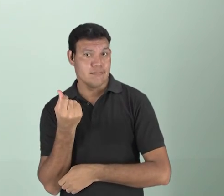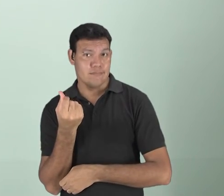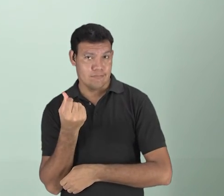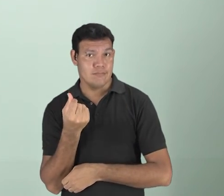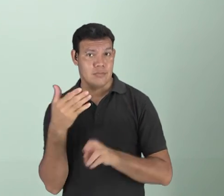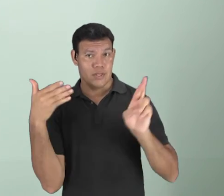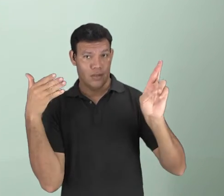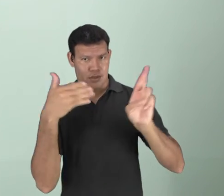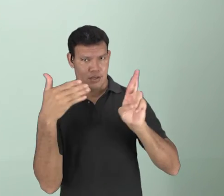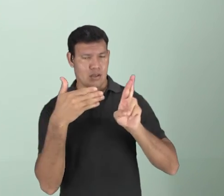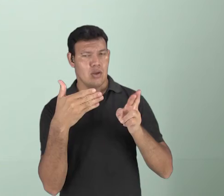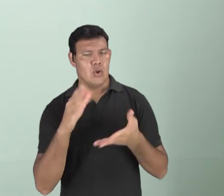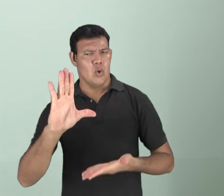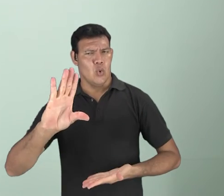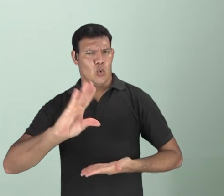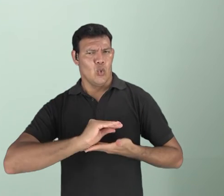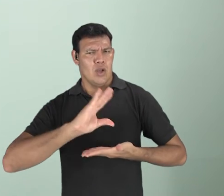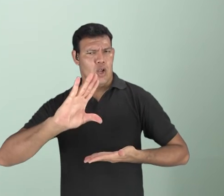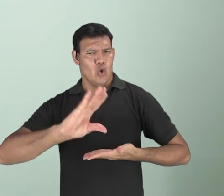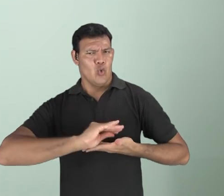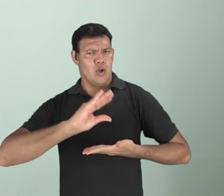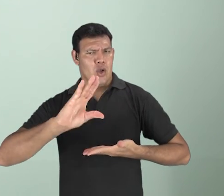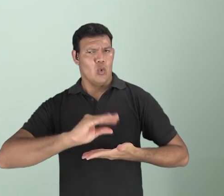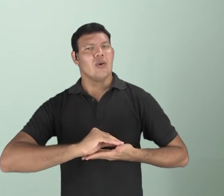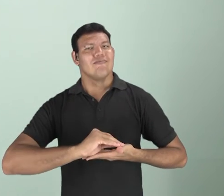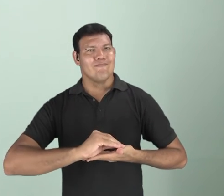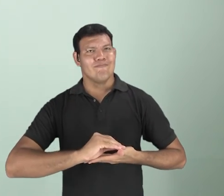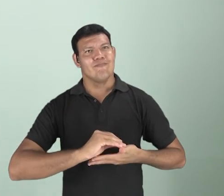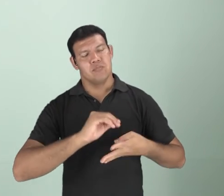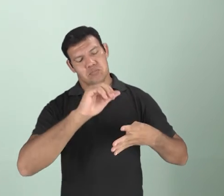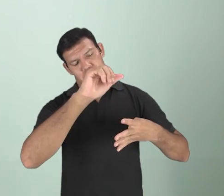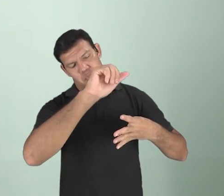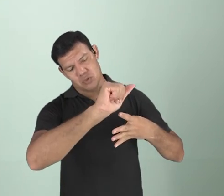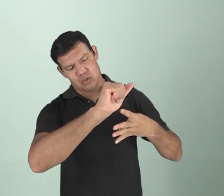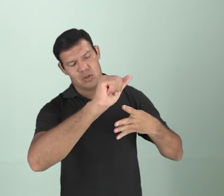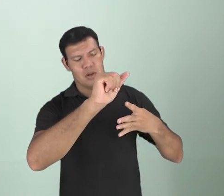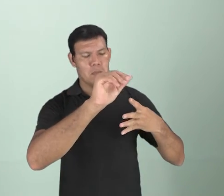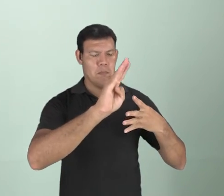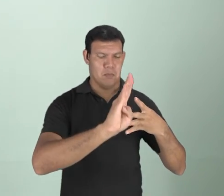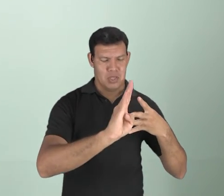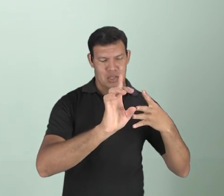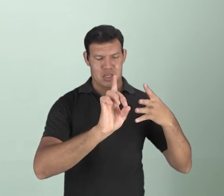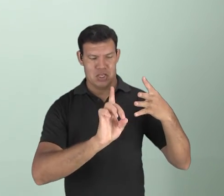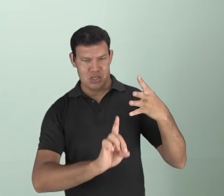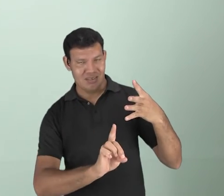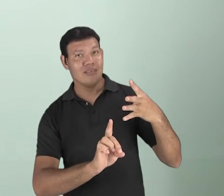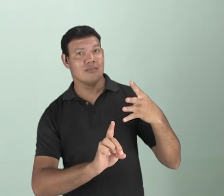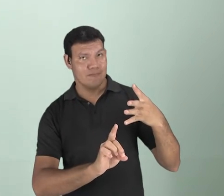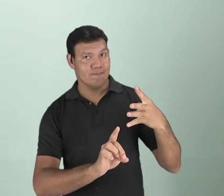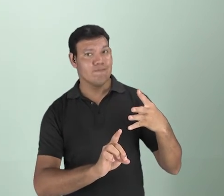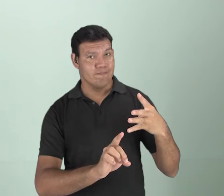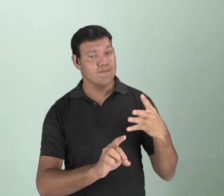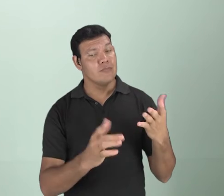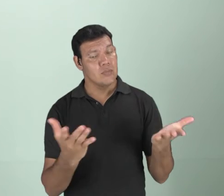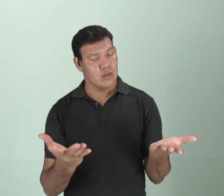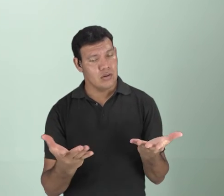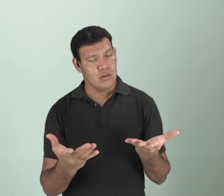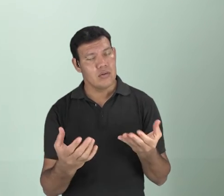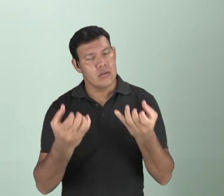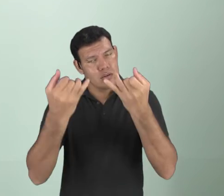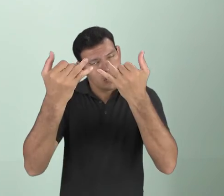respeito à obtenção do lucro. E dentre as outras possibilidades de resposta, eu quero fazer aqui uma